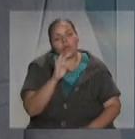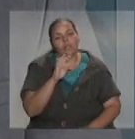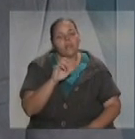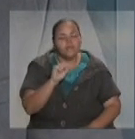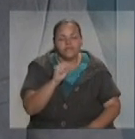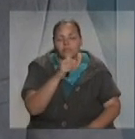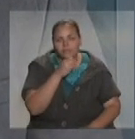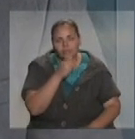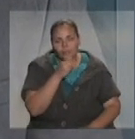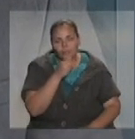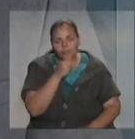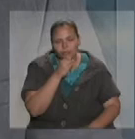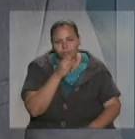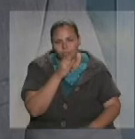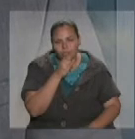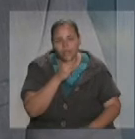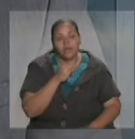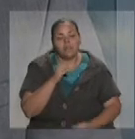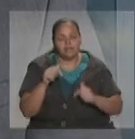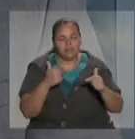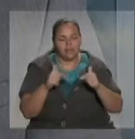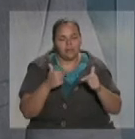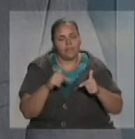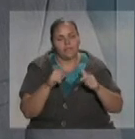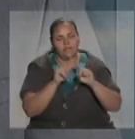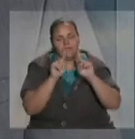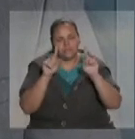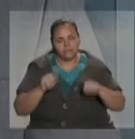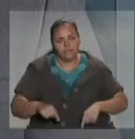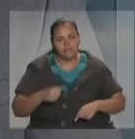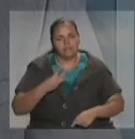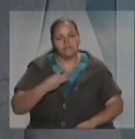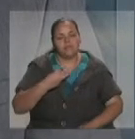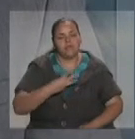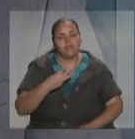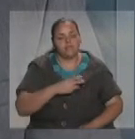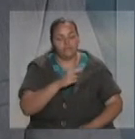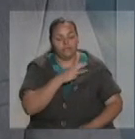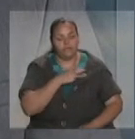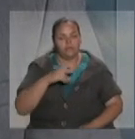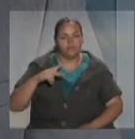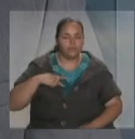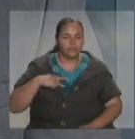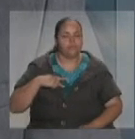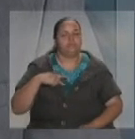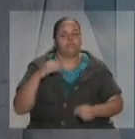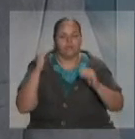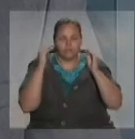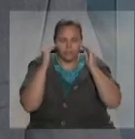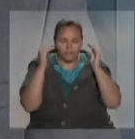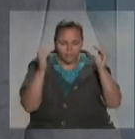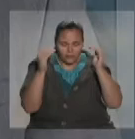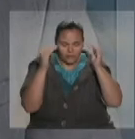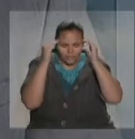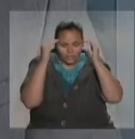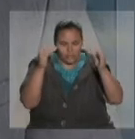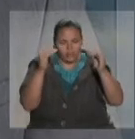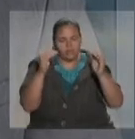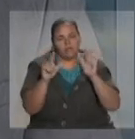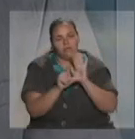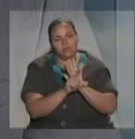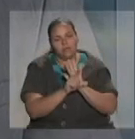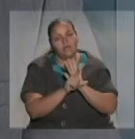né? Por exemplo, nos serviços de terceirização, nós, no Ministério Público, inclusive respeitando